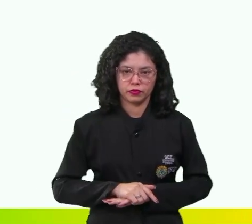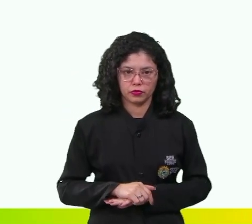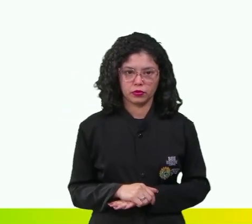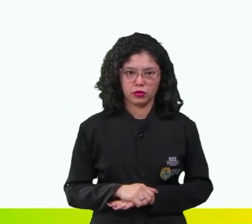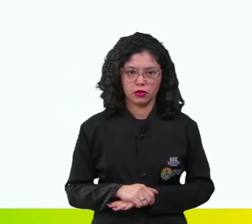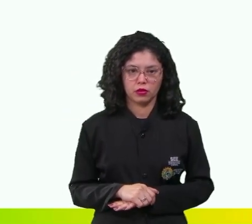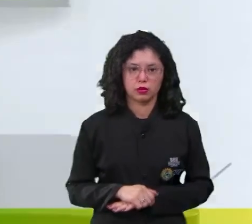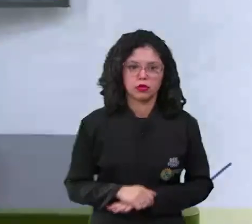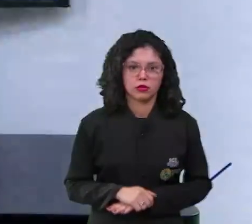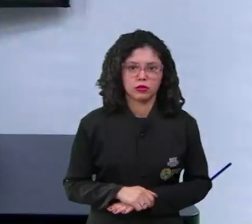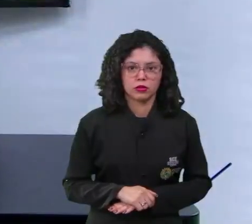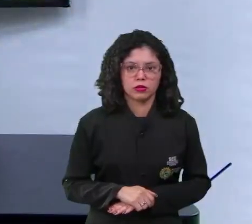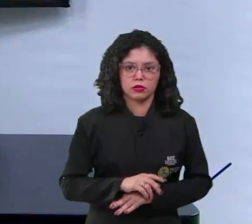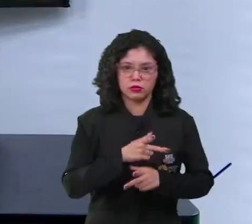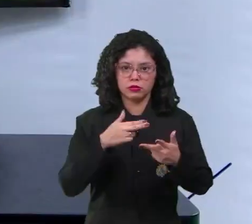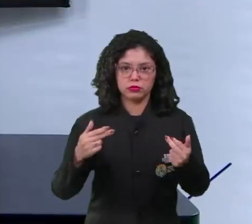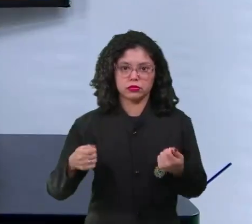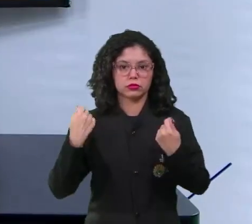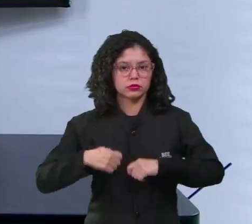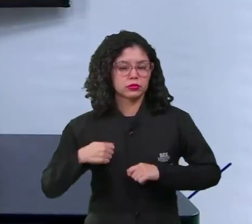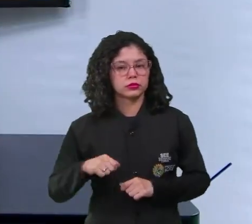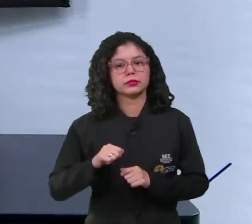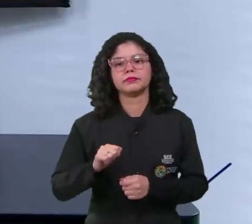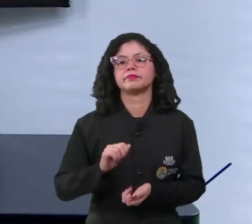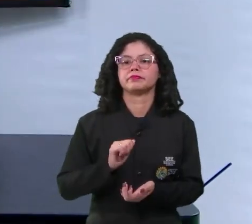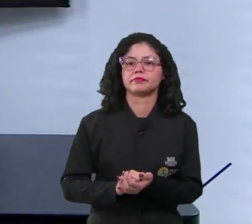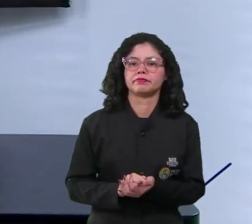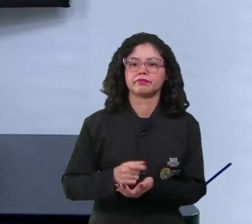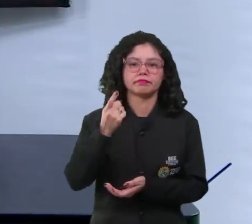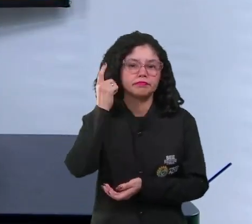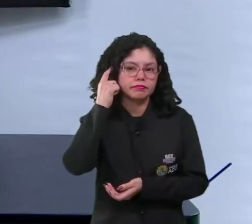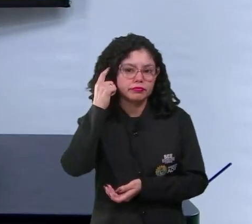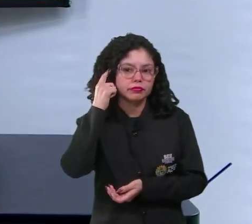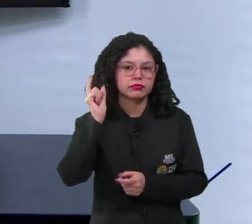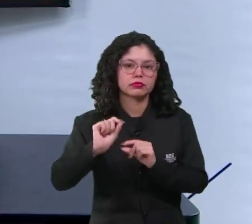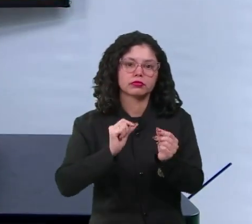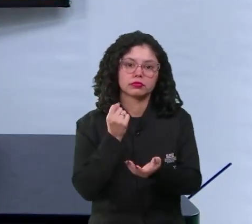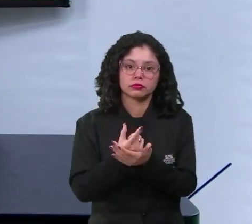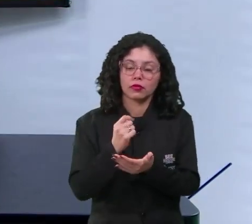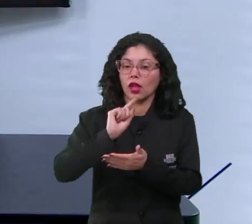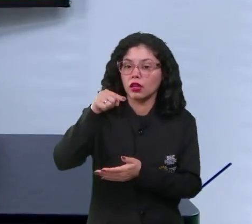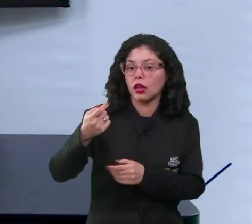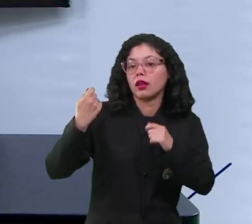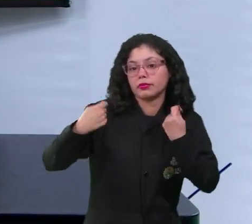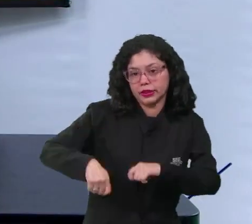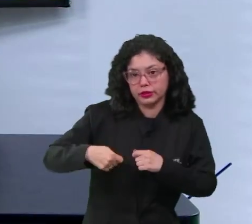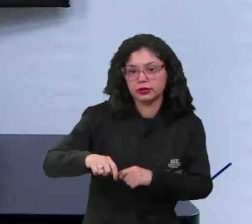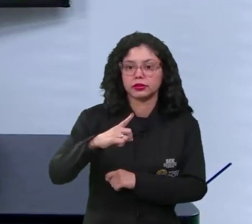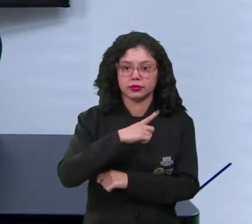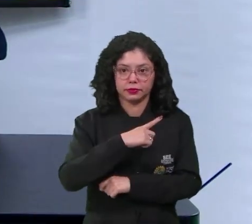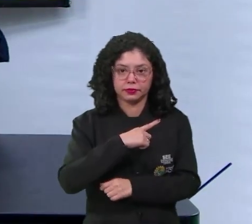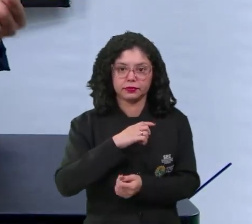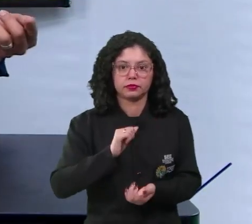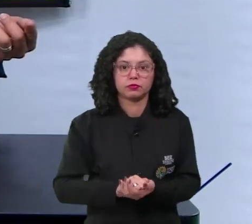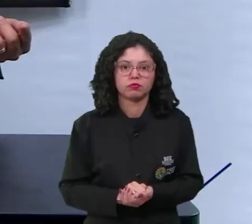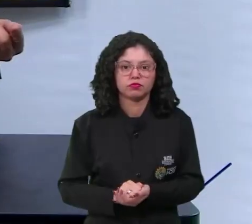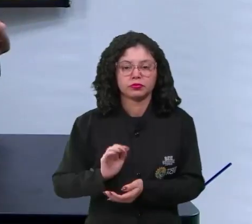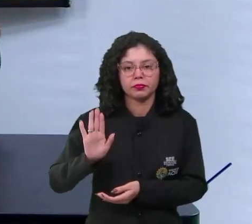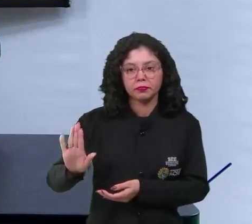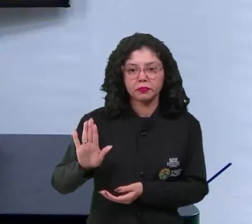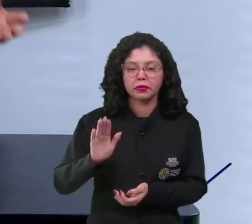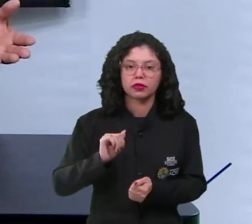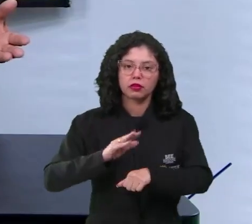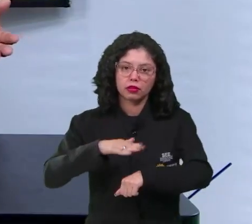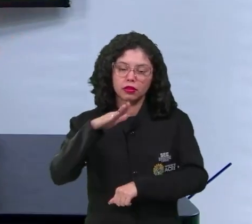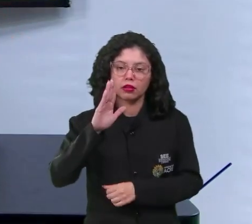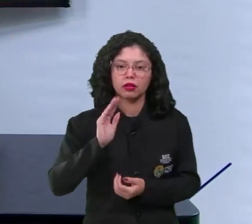natureza. Uma das coisas que a gente deve priorizar é consumir aquilo que é necessário, deixando os